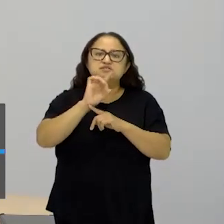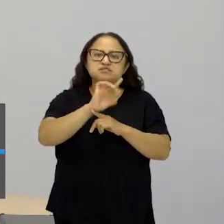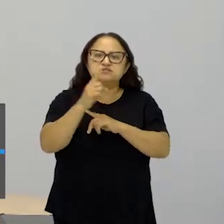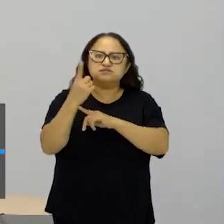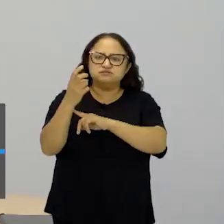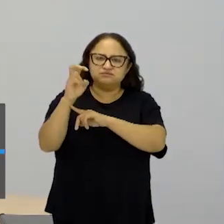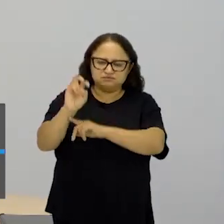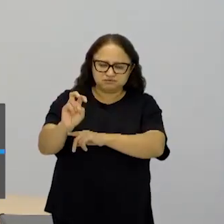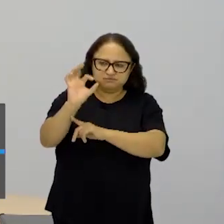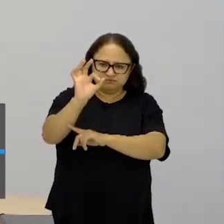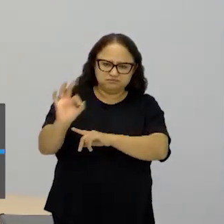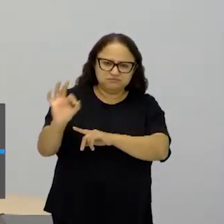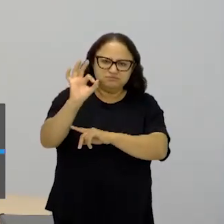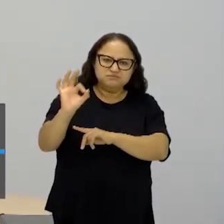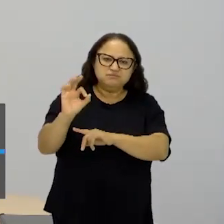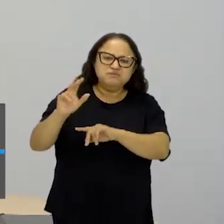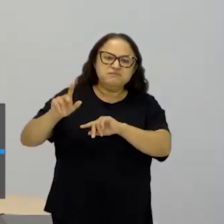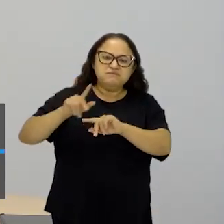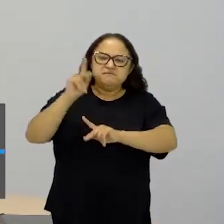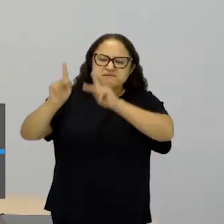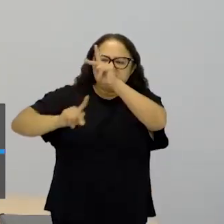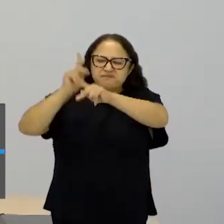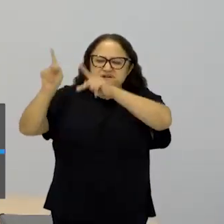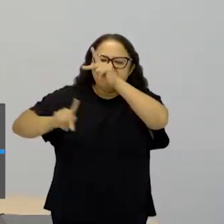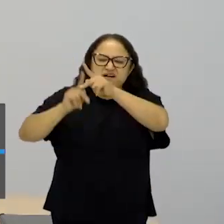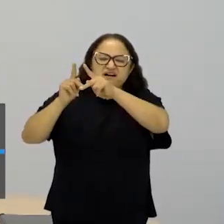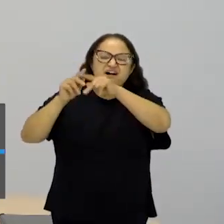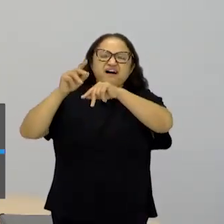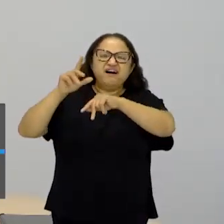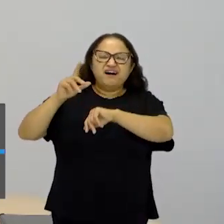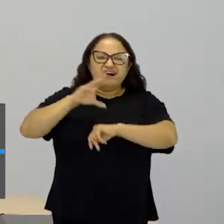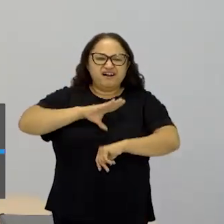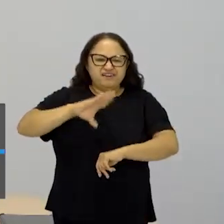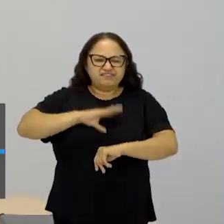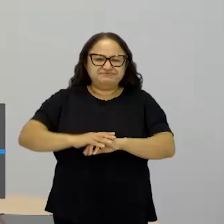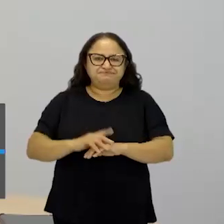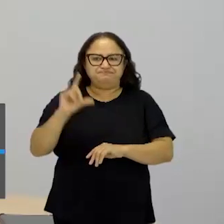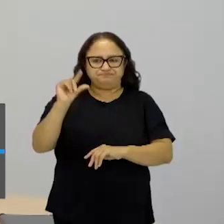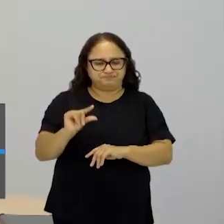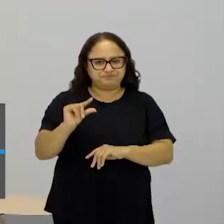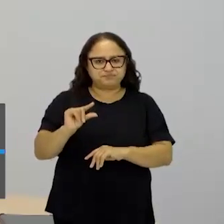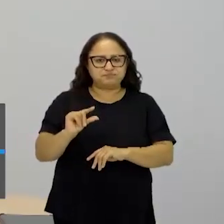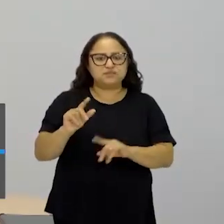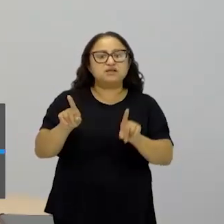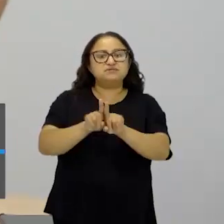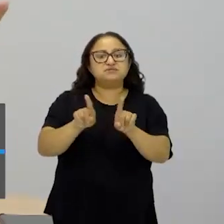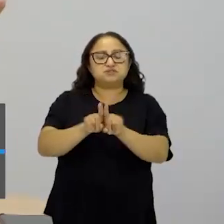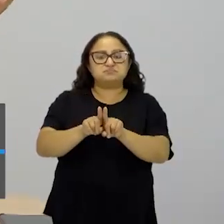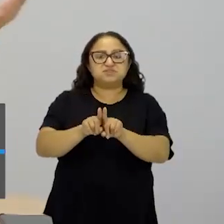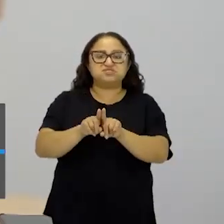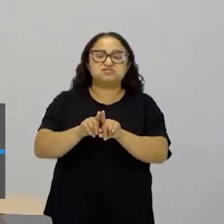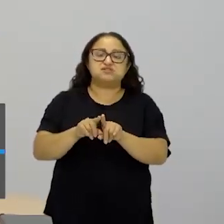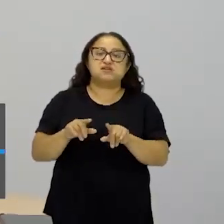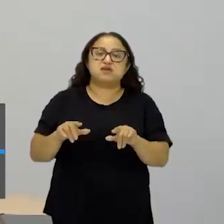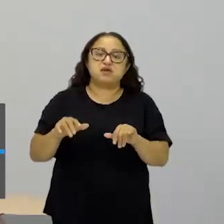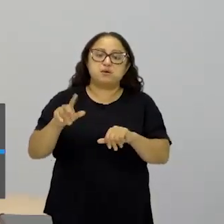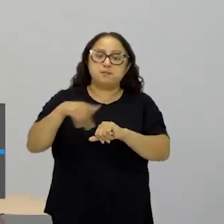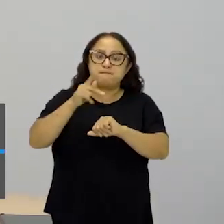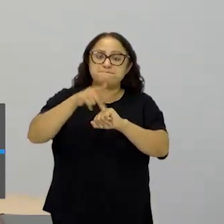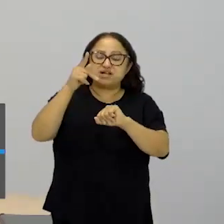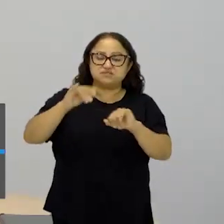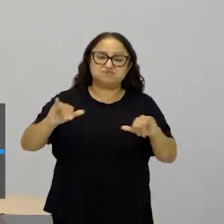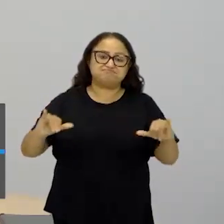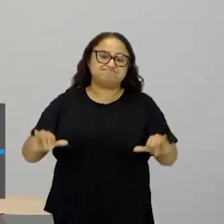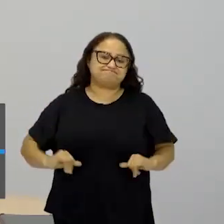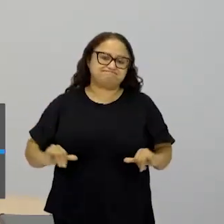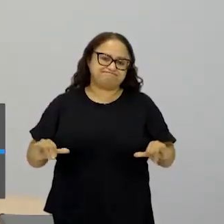15% da população falando língua portuguesa. Então, é um número bem pequeno e também é um país sofrido, né? A gente tem aí